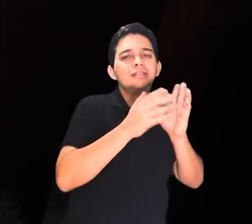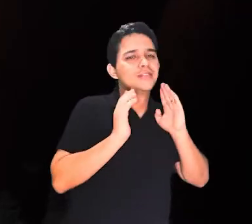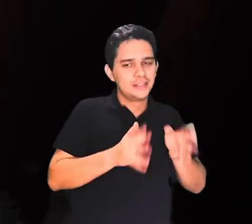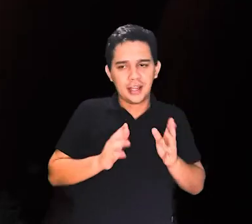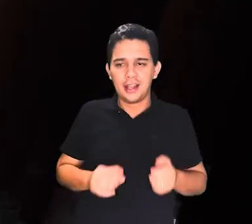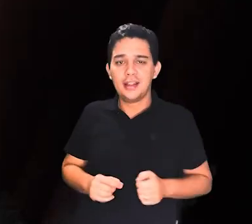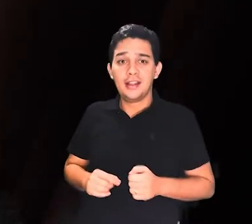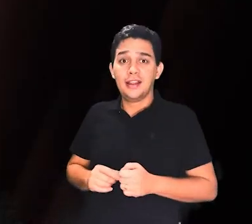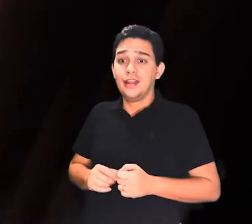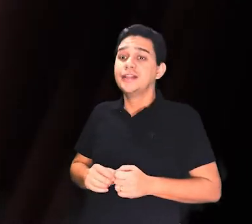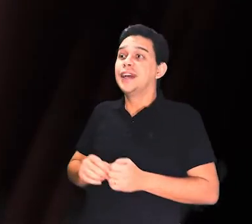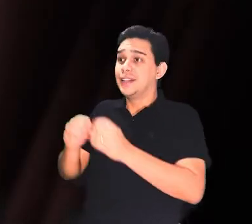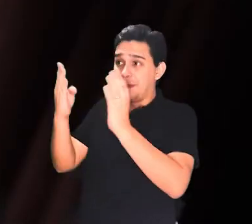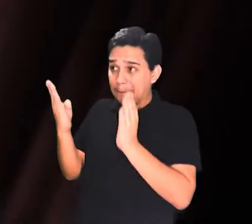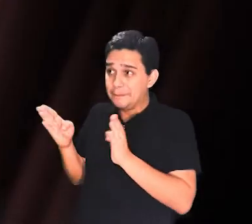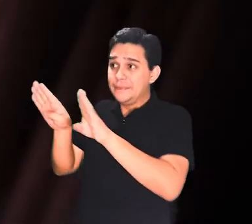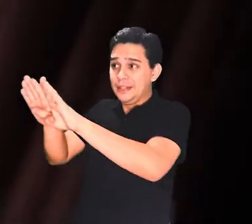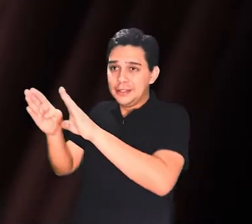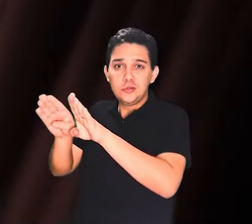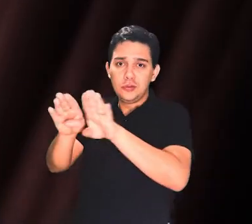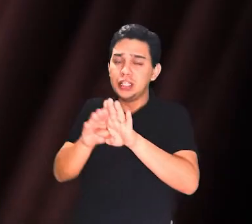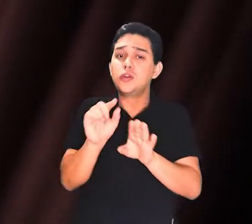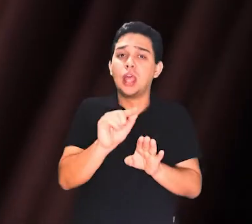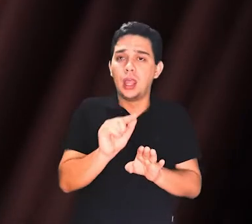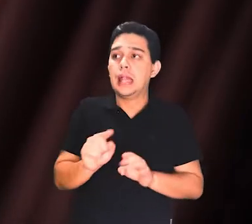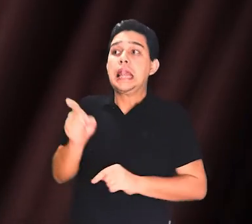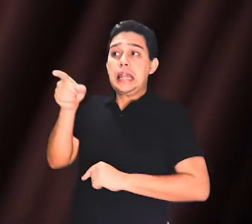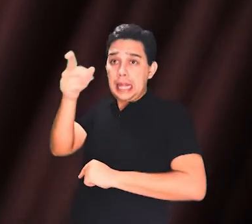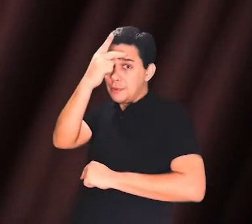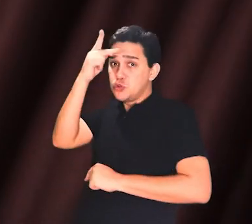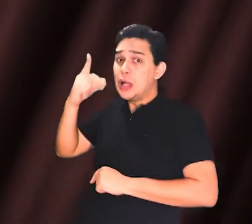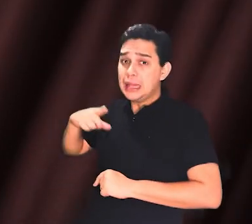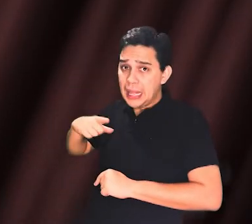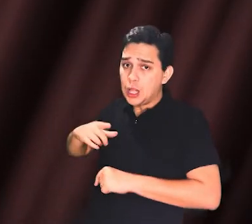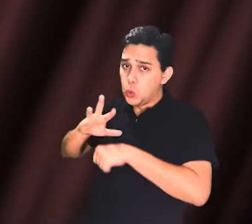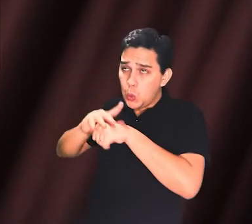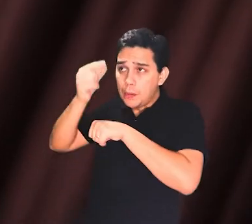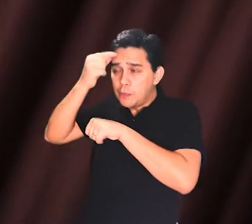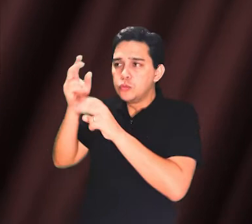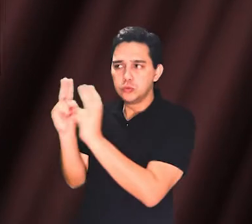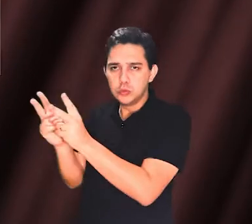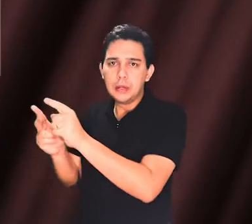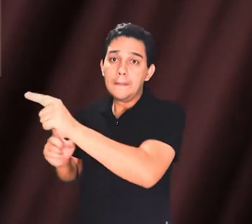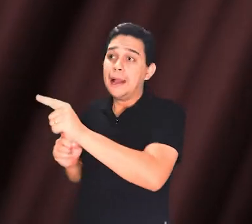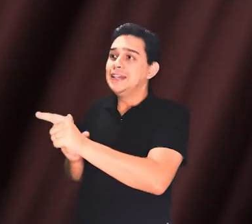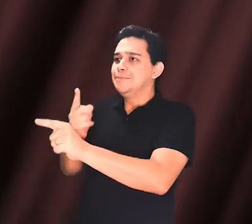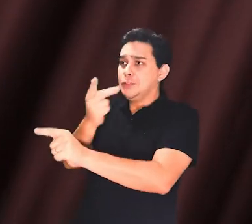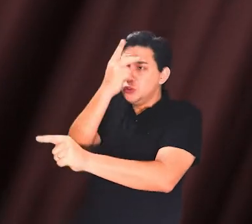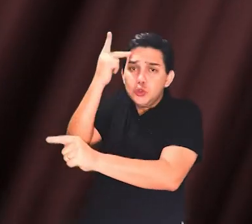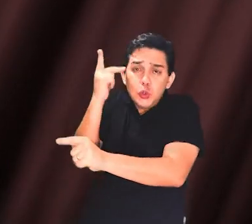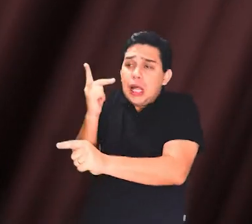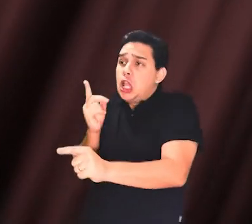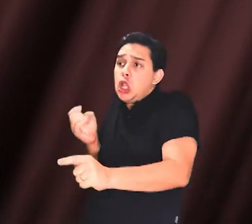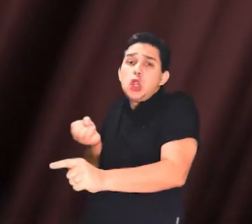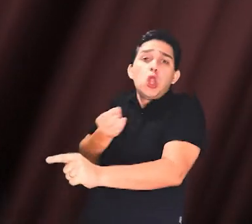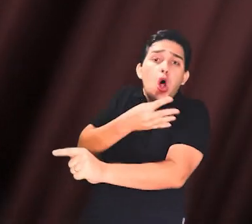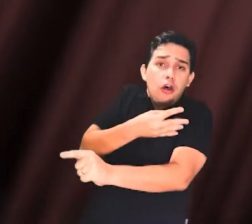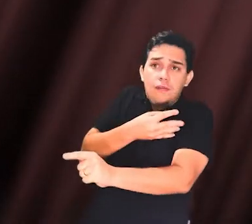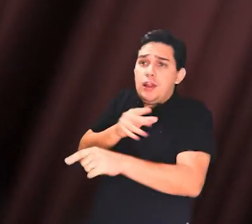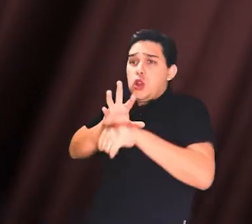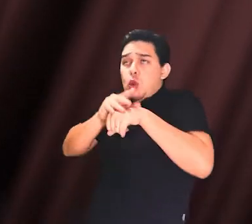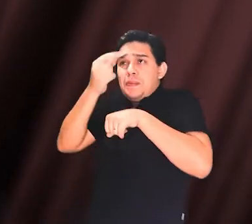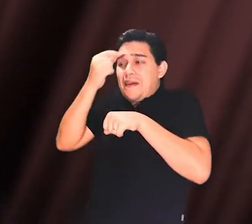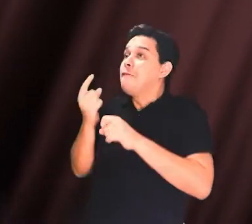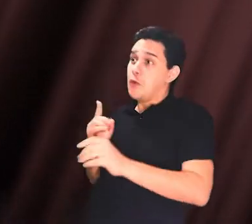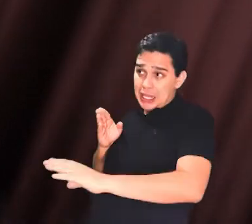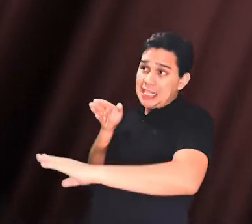abrigo fechada, né, não estão recebendo novas pessoas. Alguns já até se conseguiu que fosse feito o censo para saber exatamente quem está